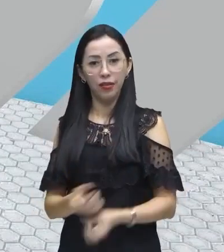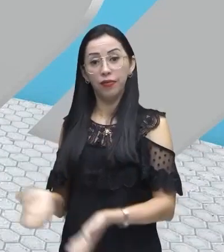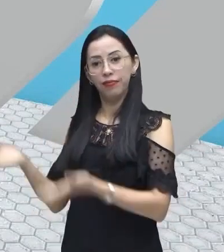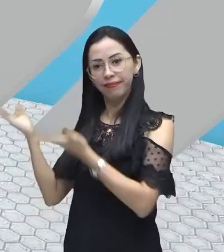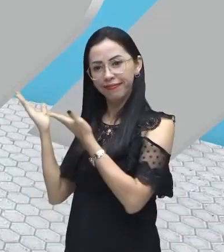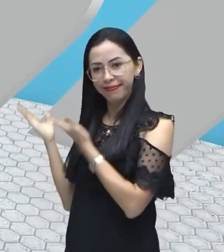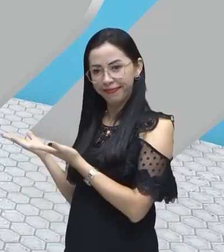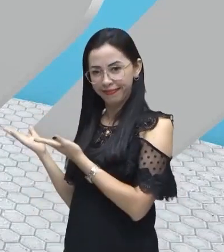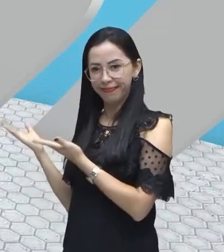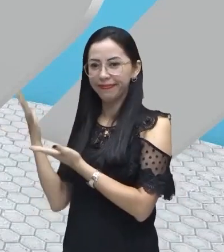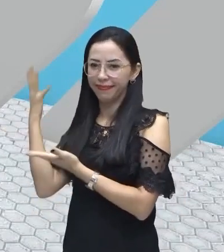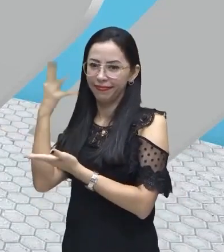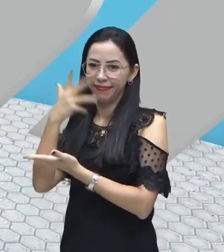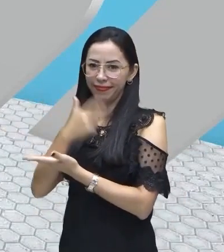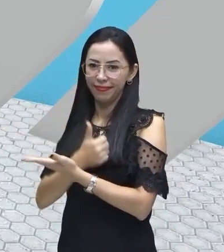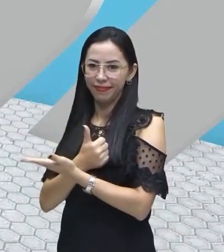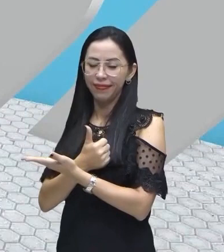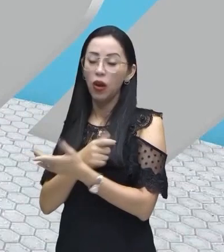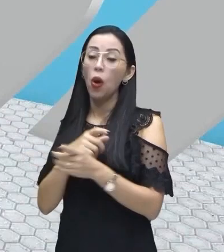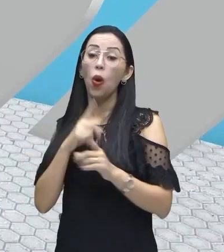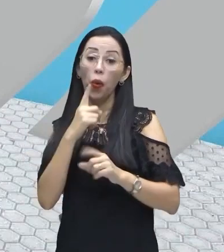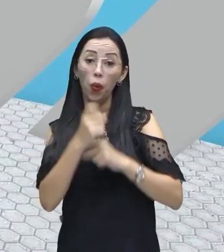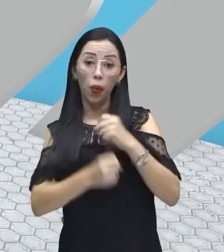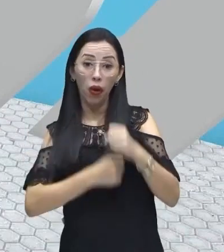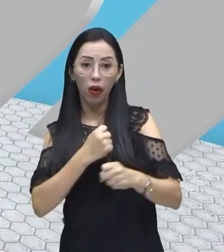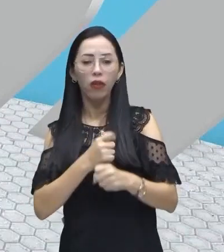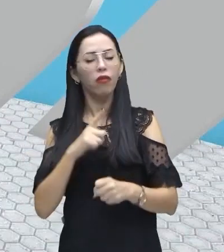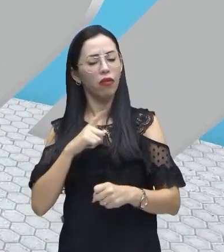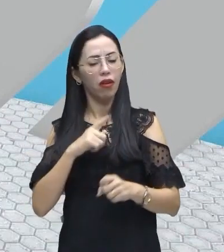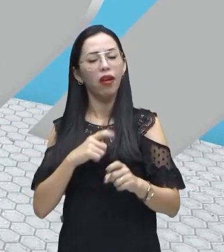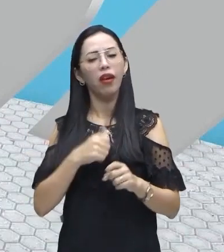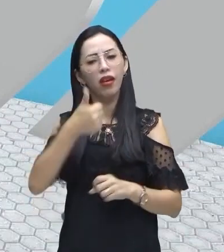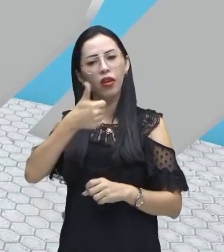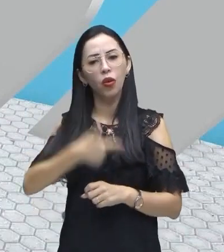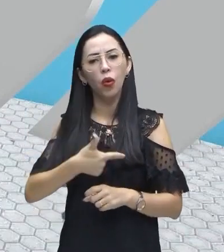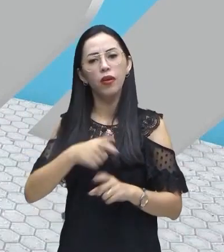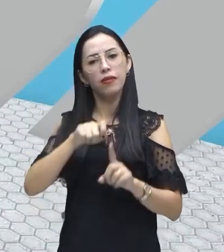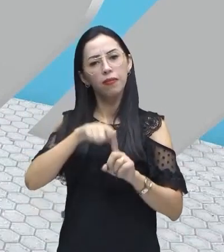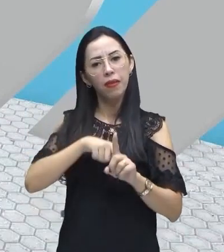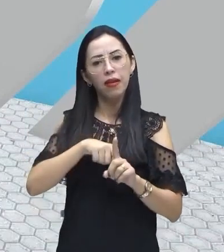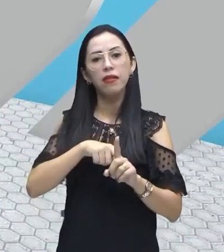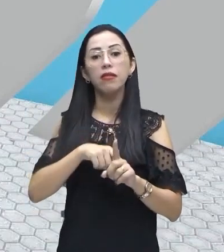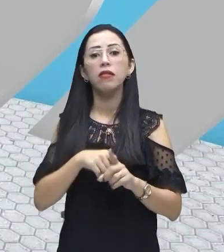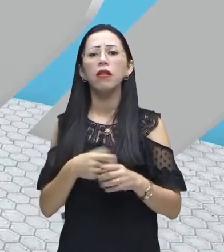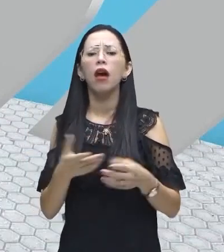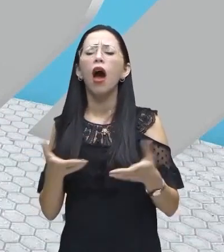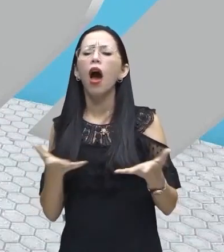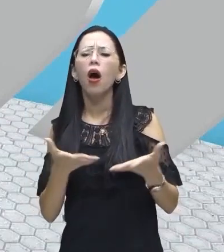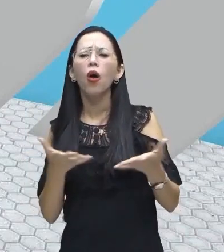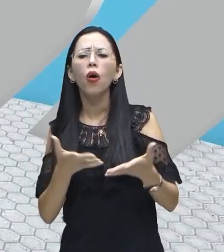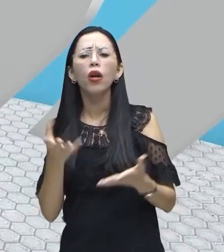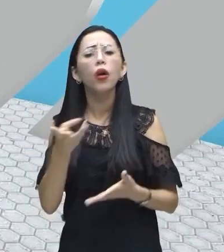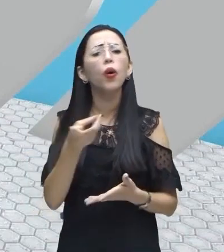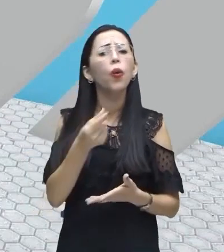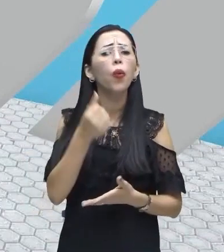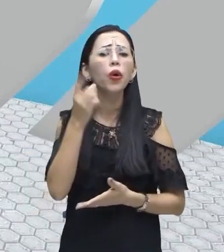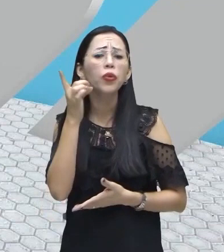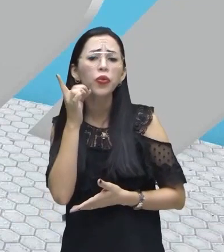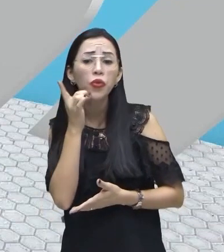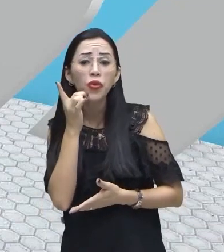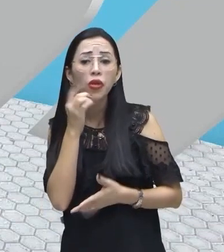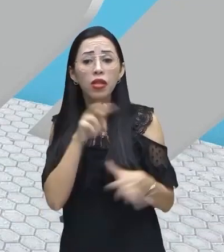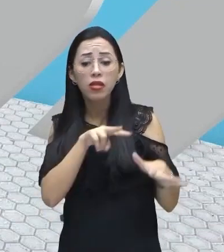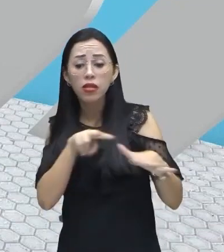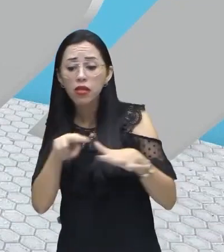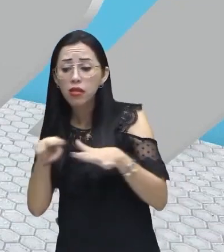lindo aqui, nós temos 12 meses. Professor, e os dias? Bom, nós temos quantos dias durante a semana? 7.